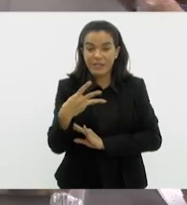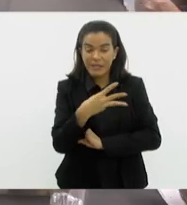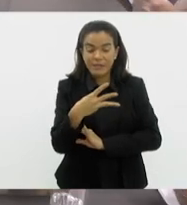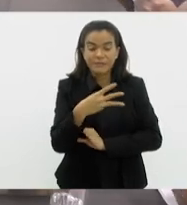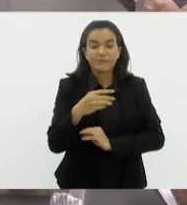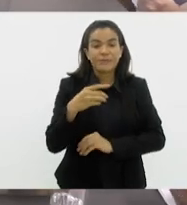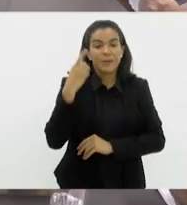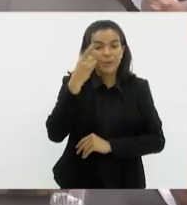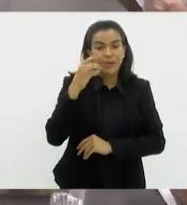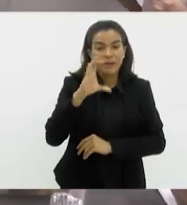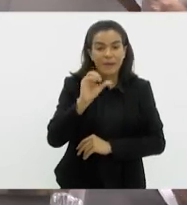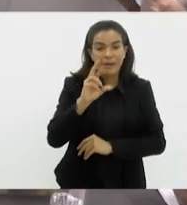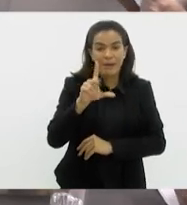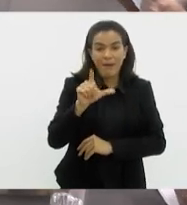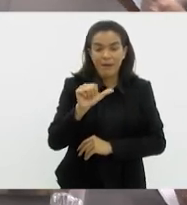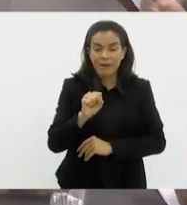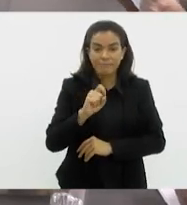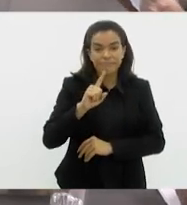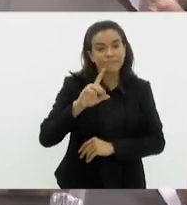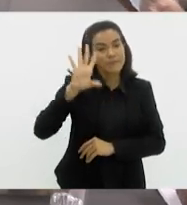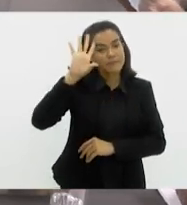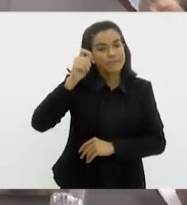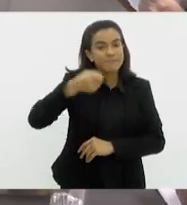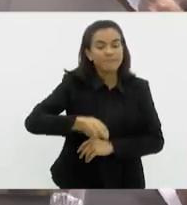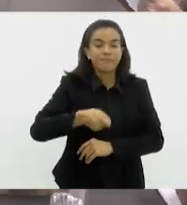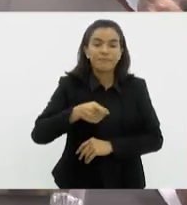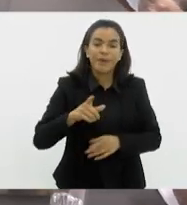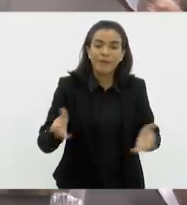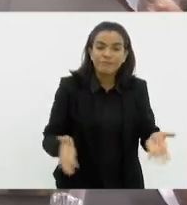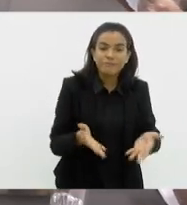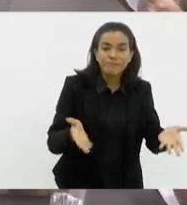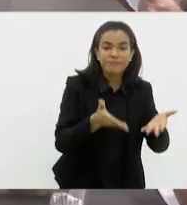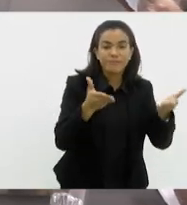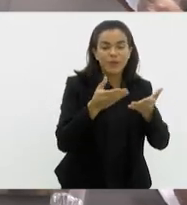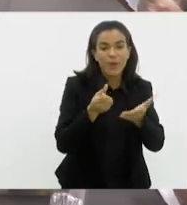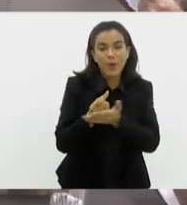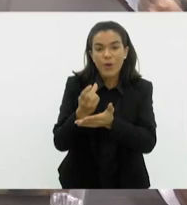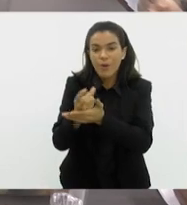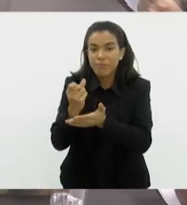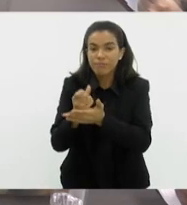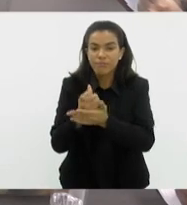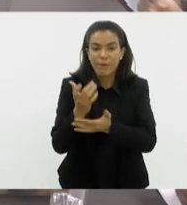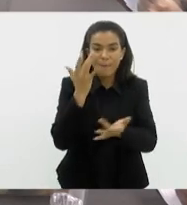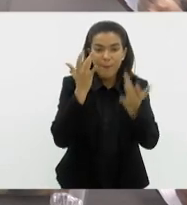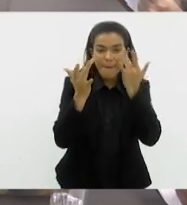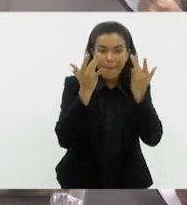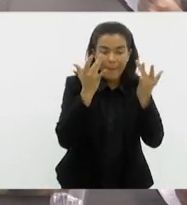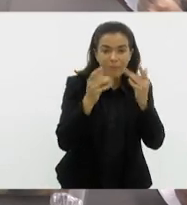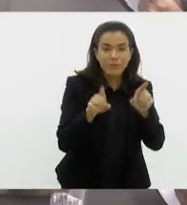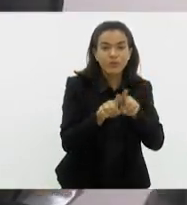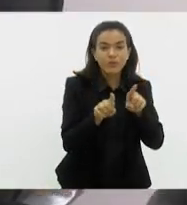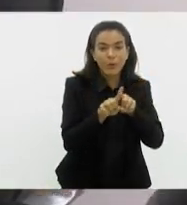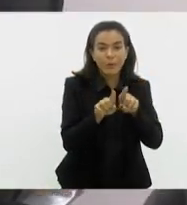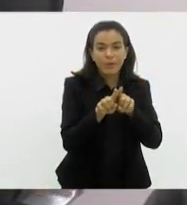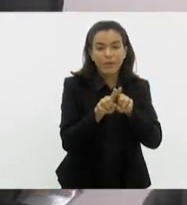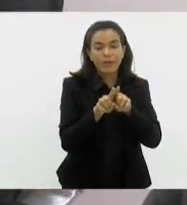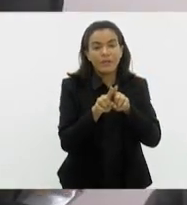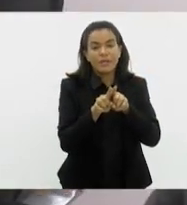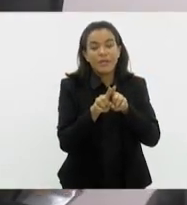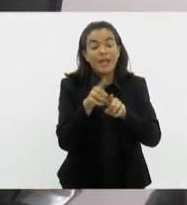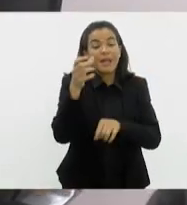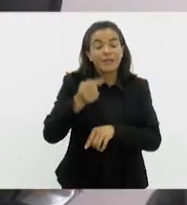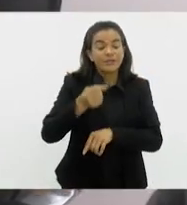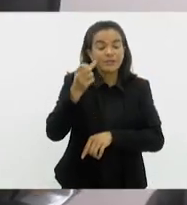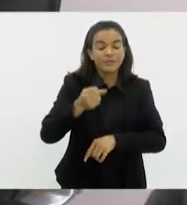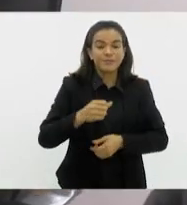da deputada Carla Machado, que estabelece medidas para incentivar a aquisição de leite e derivados oriundos da agricultura familiar e produzidos no